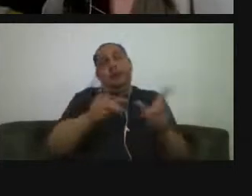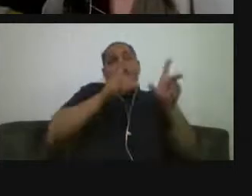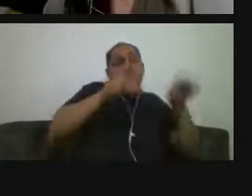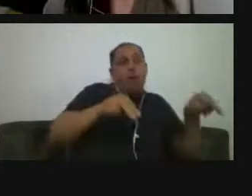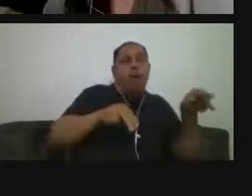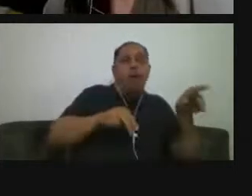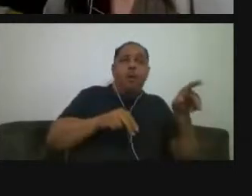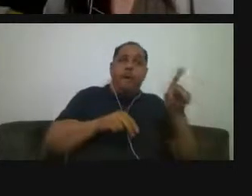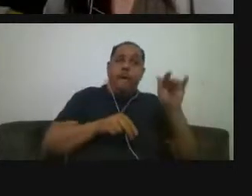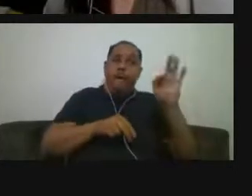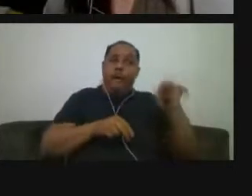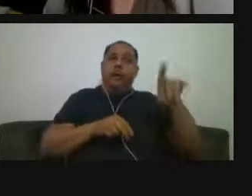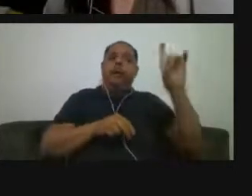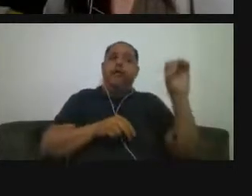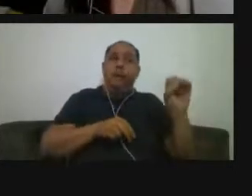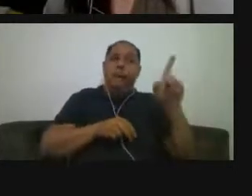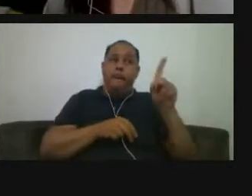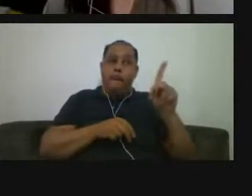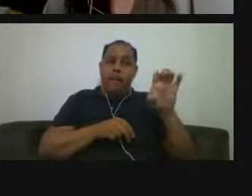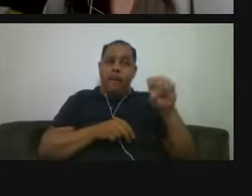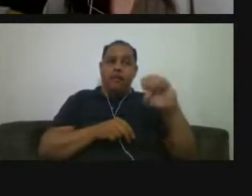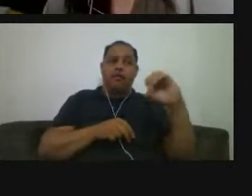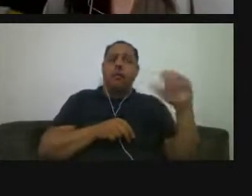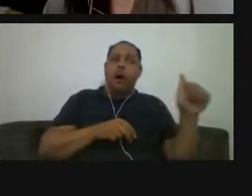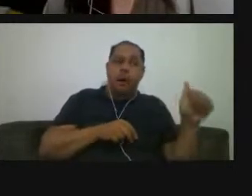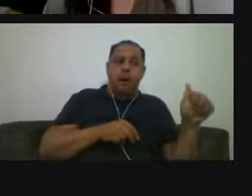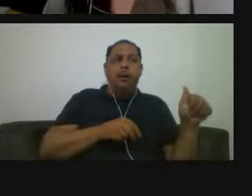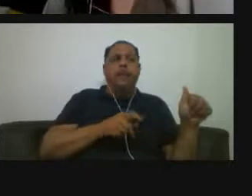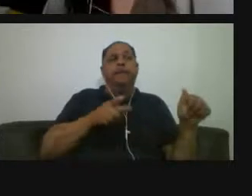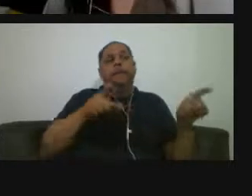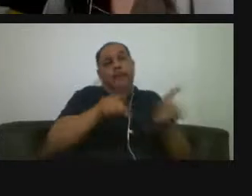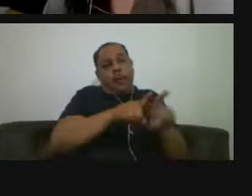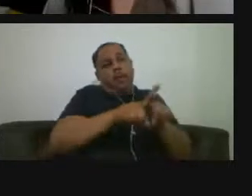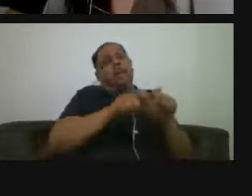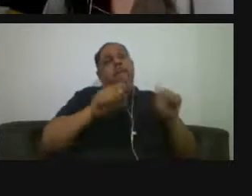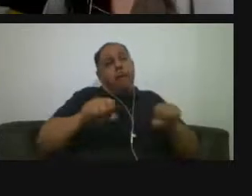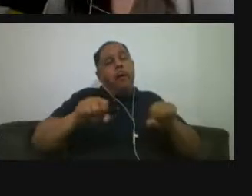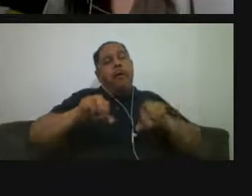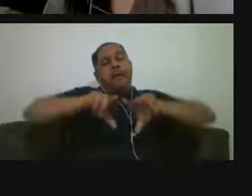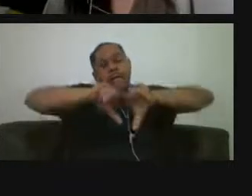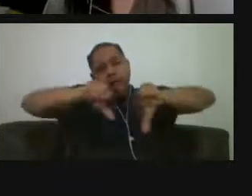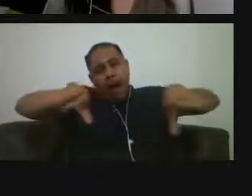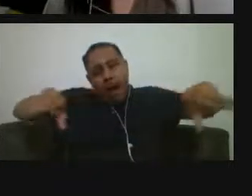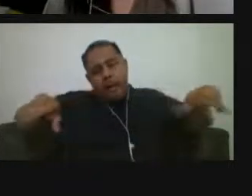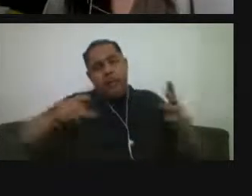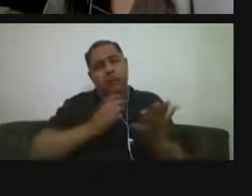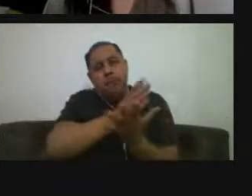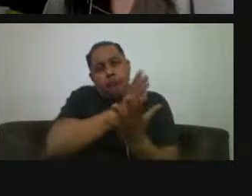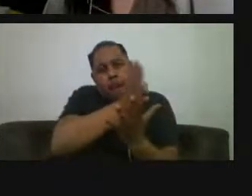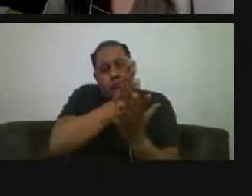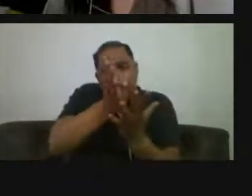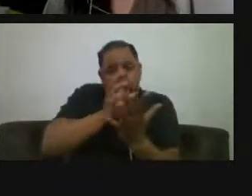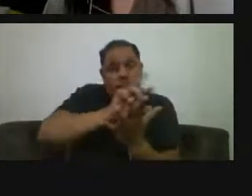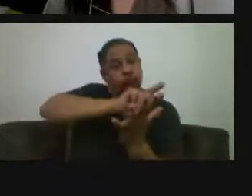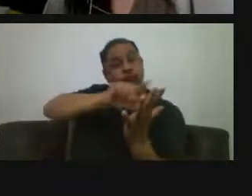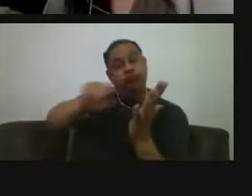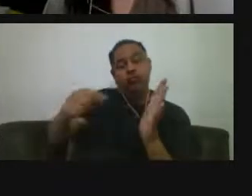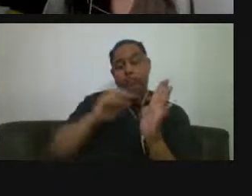vários. E essa multiplicidade, ela não é falta de identidade.